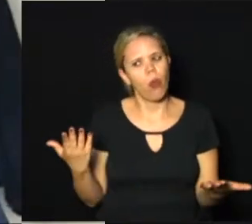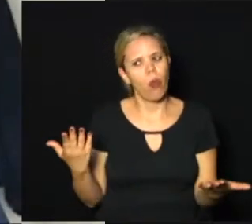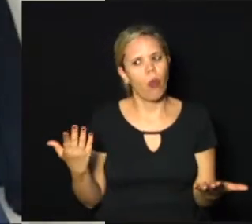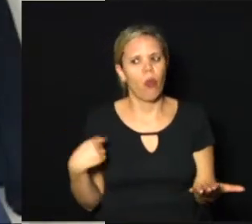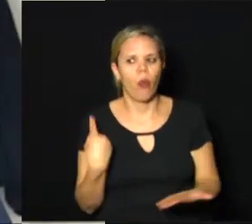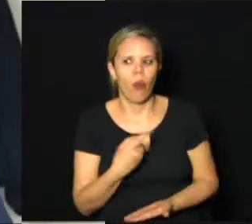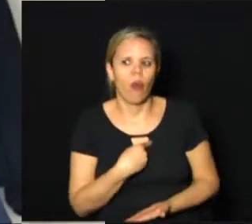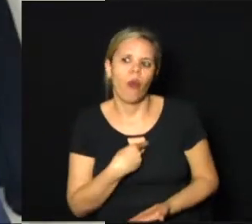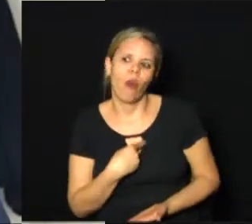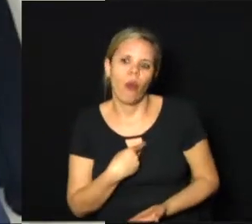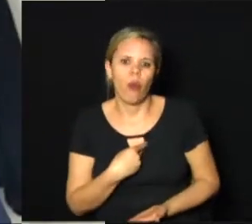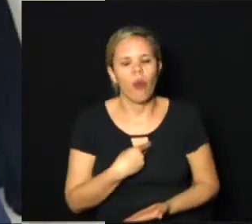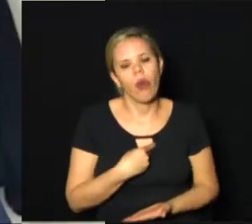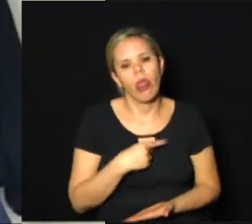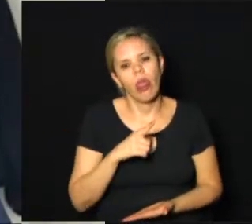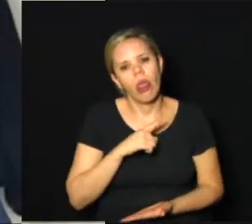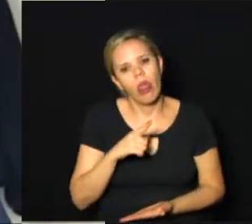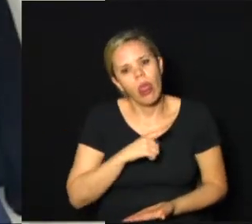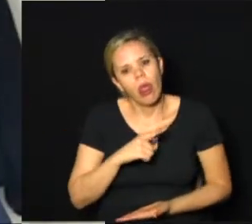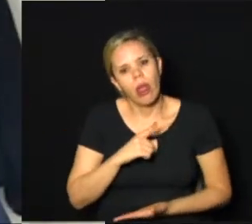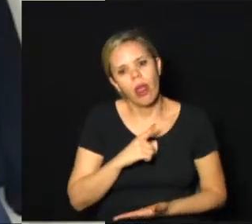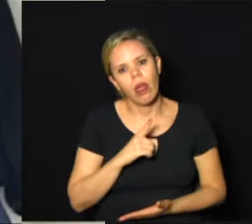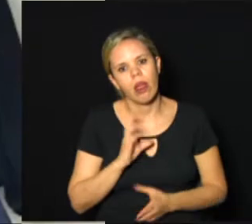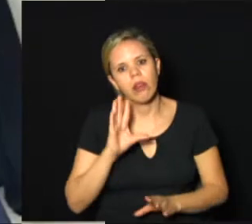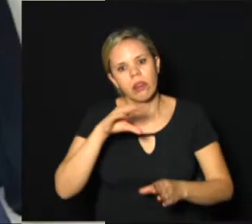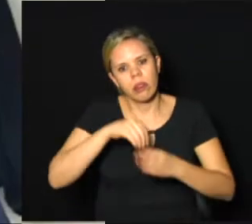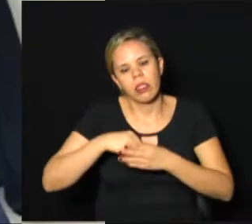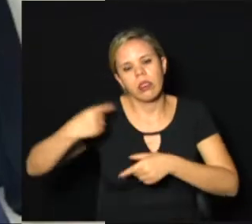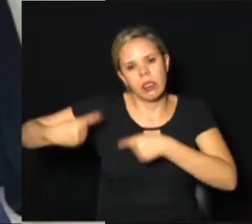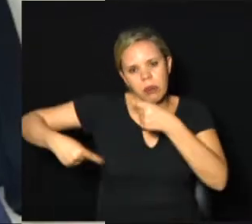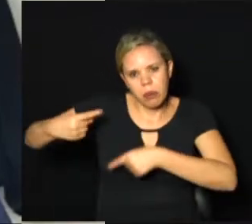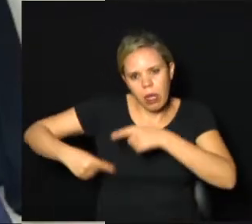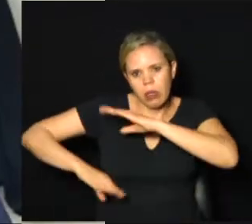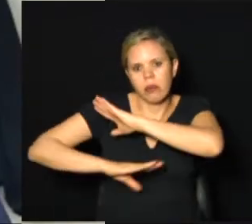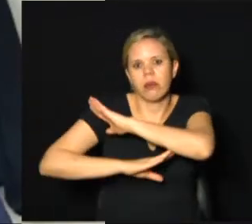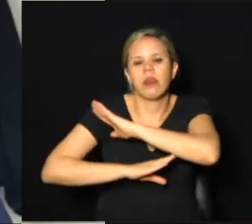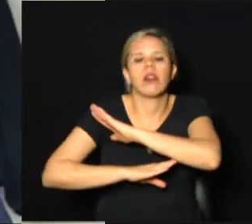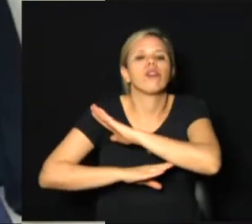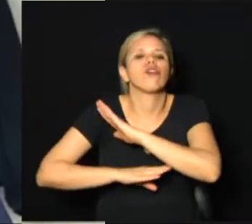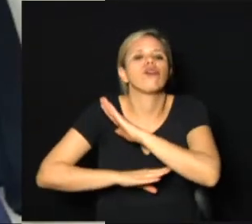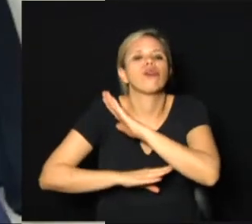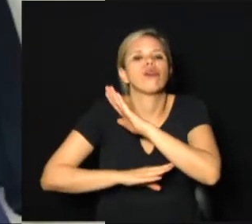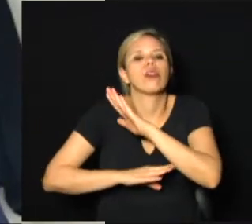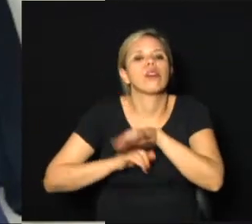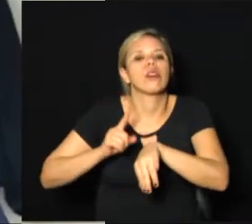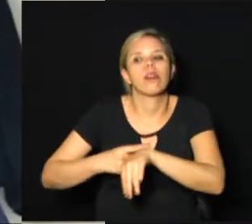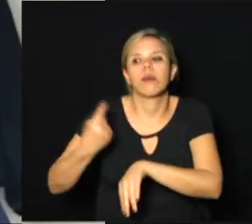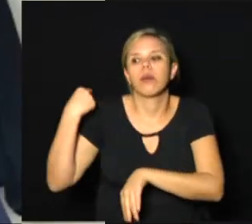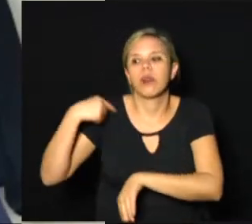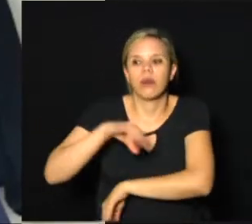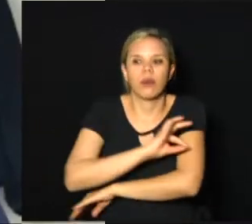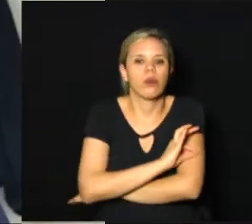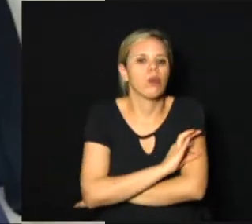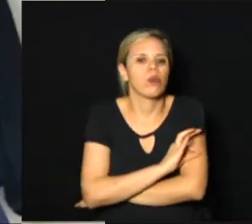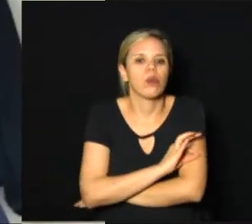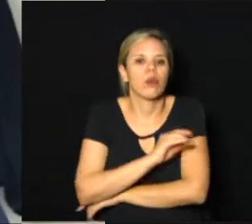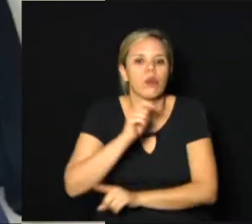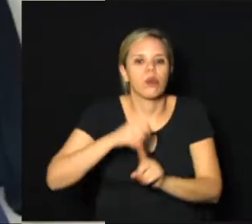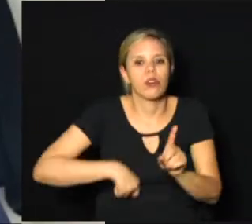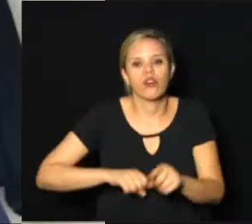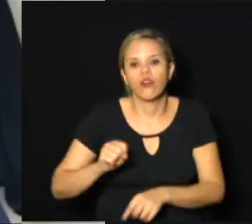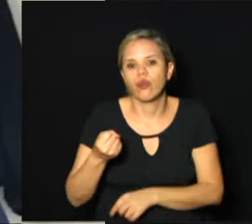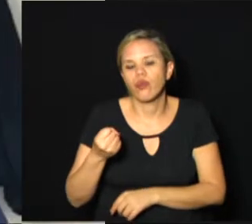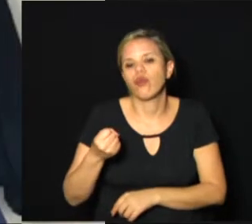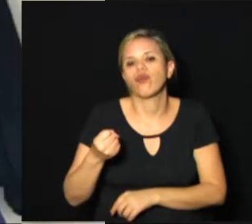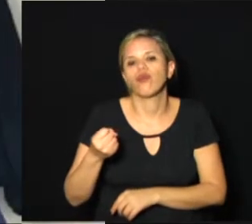a gente carregou para dentro do debate aqui do Legislativo, né? Especialmente naquele momento em que a Prefeitura, no dia 8